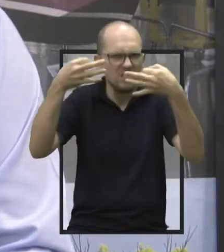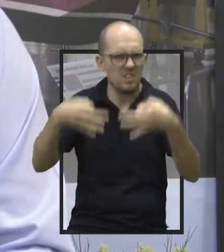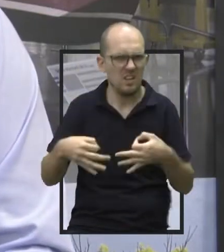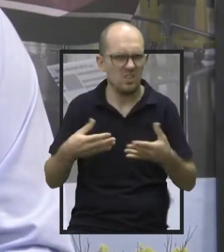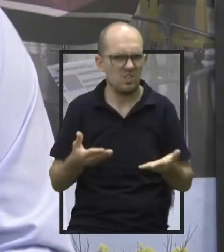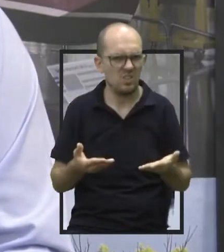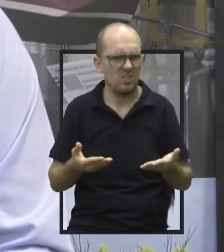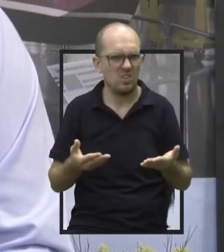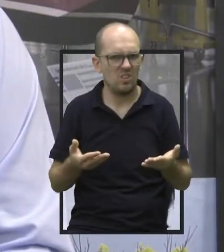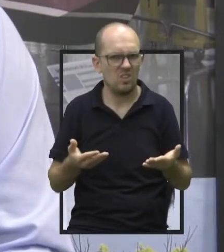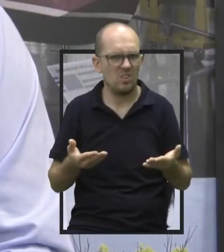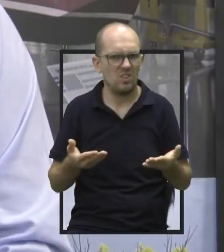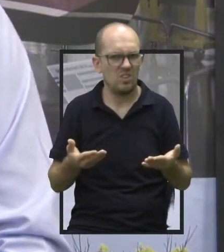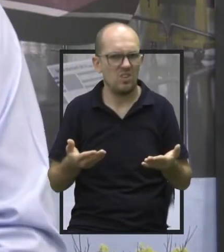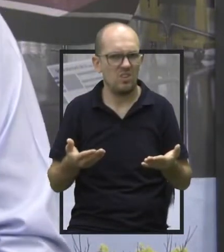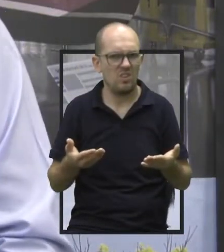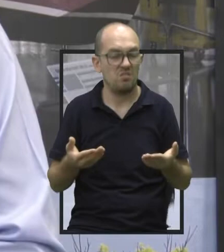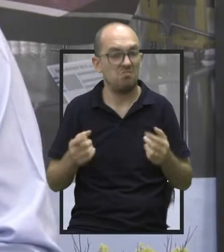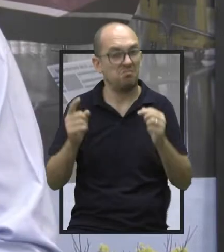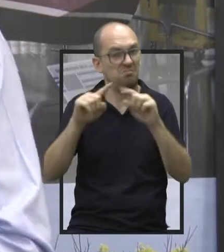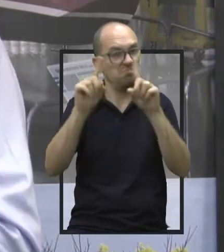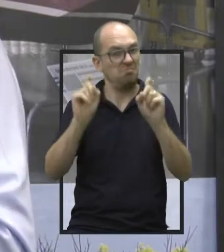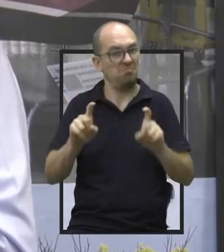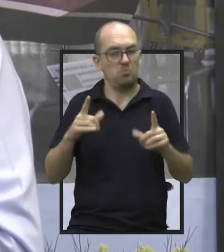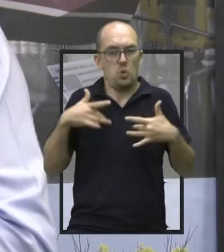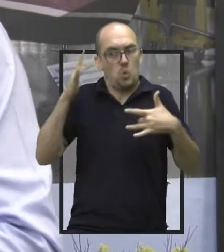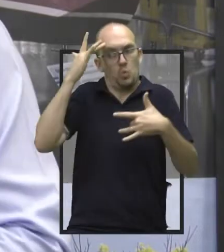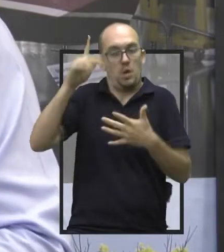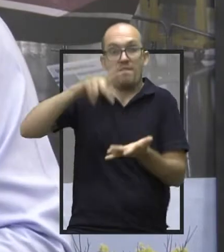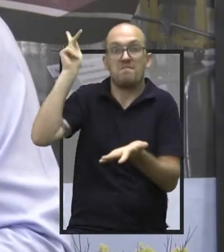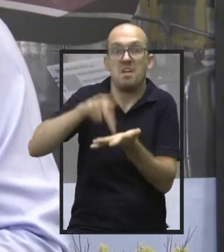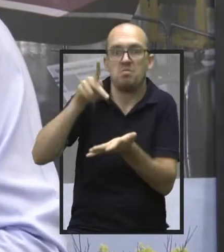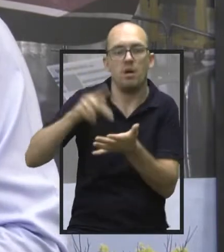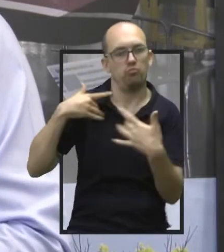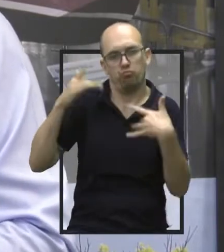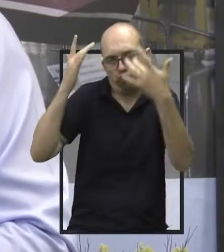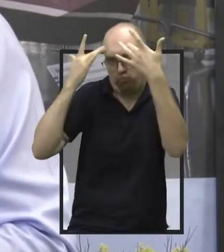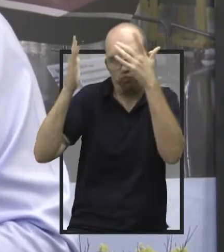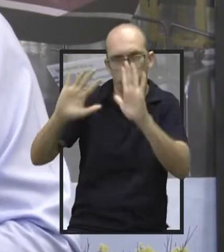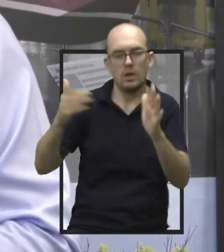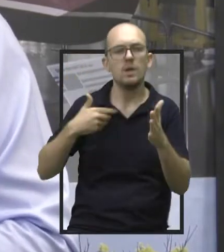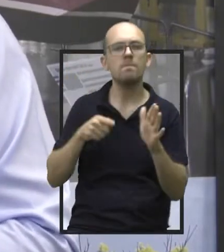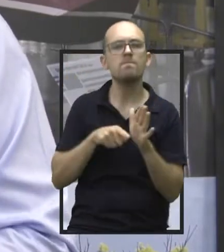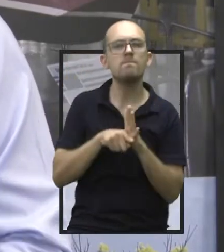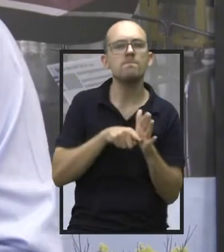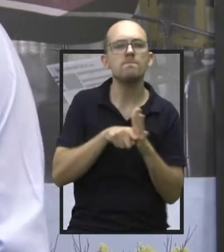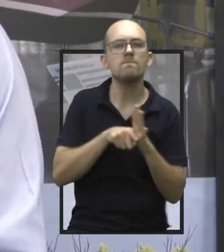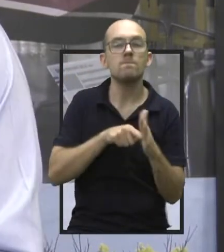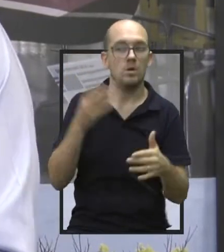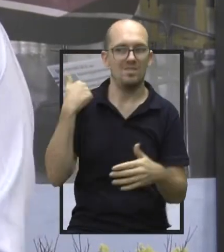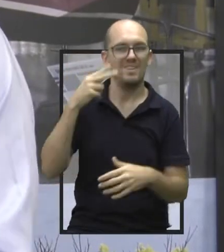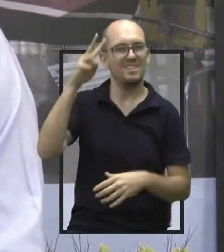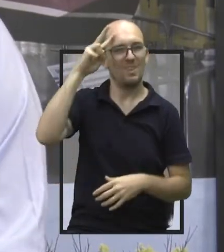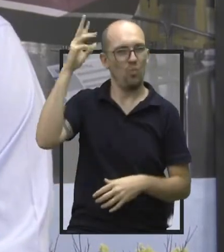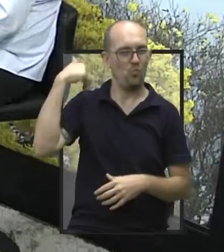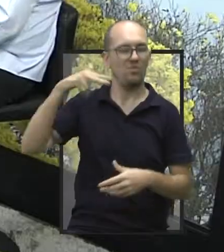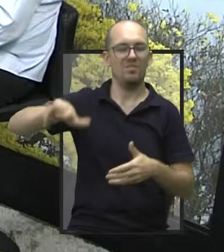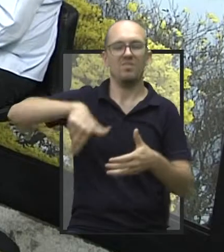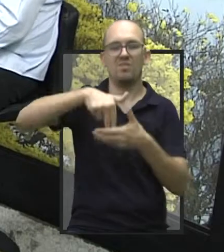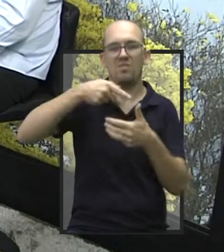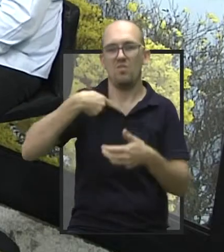de Jaú? Não sei se é verdade, mas estou em cima disso. Foi até falado na tribuna segunda-feira